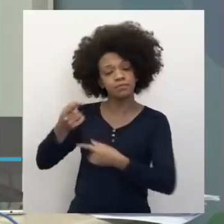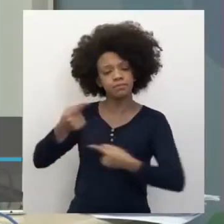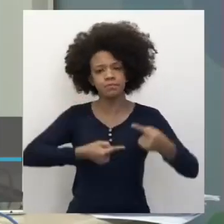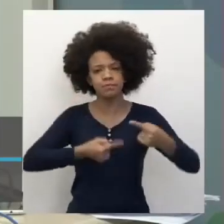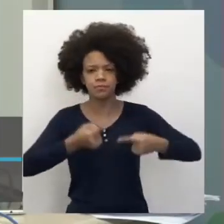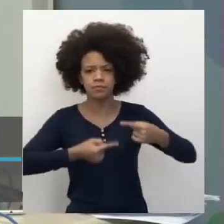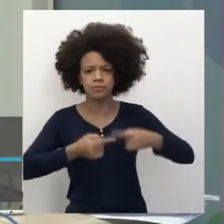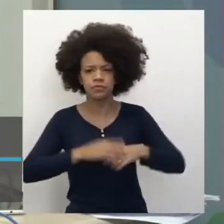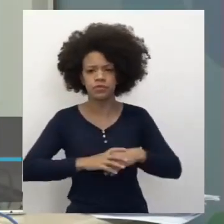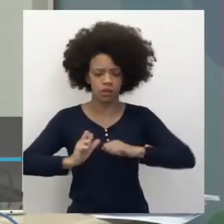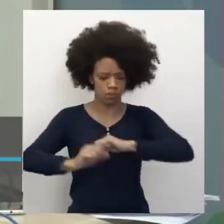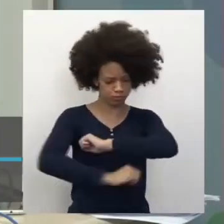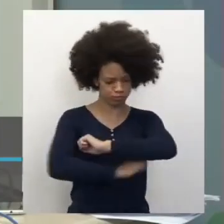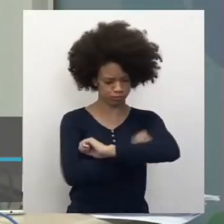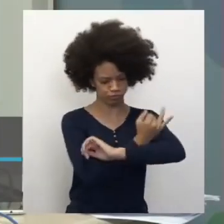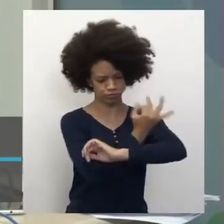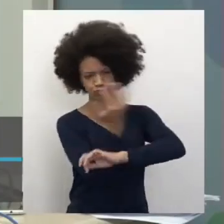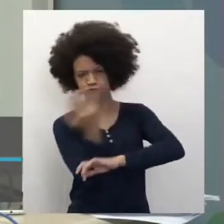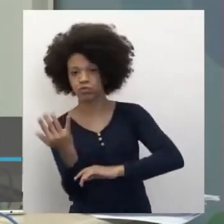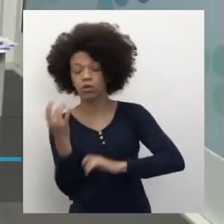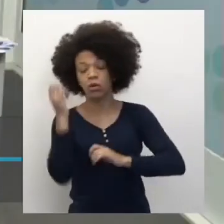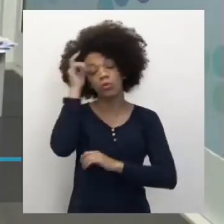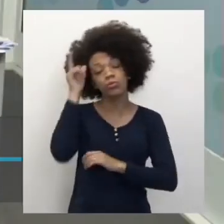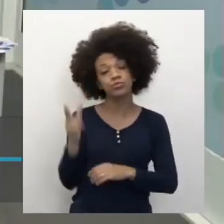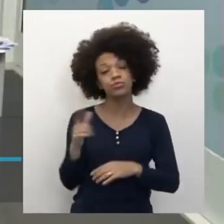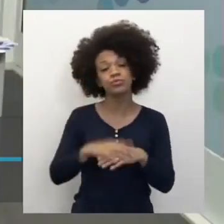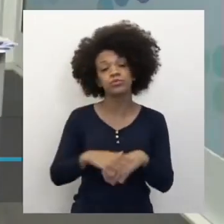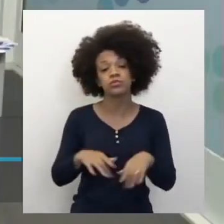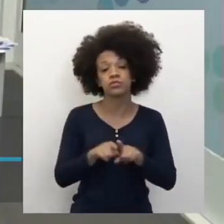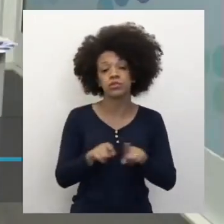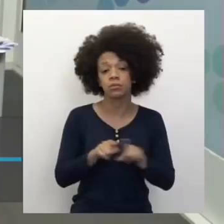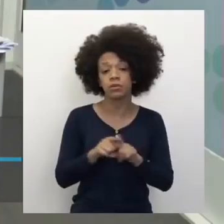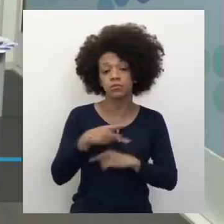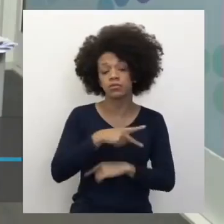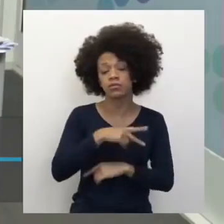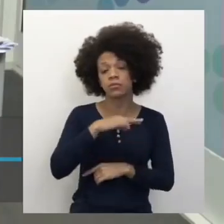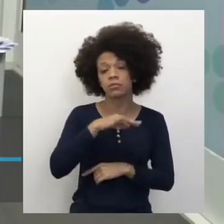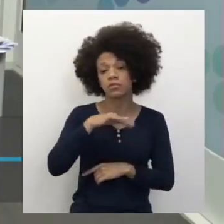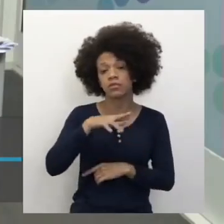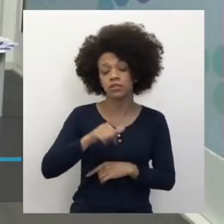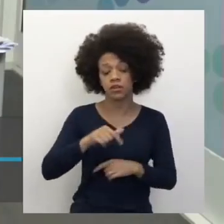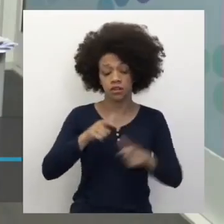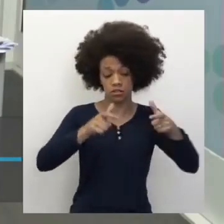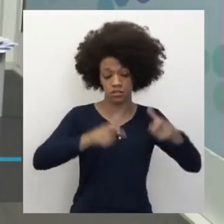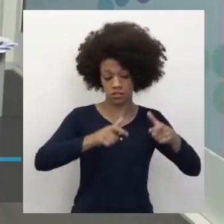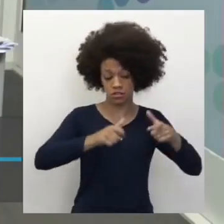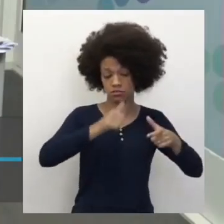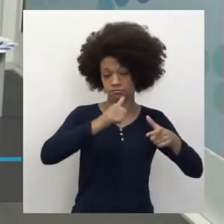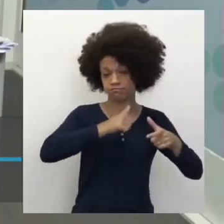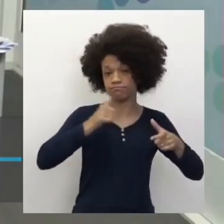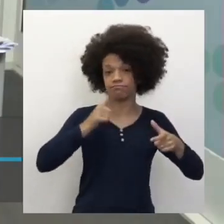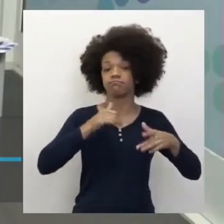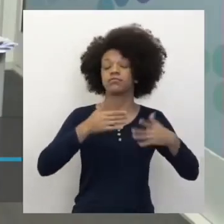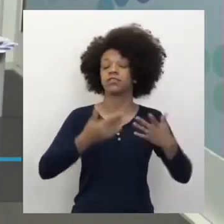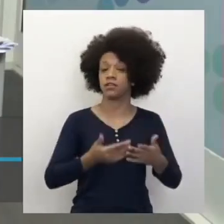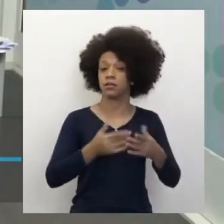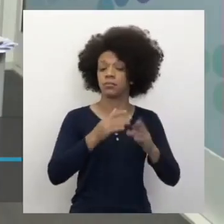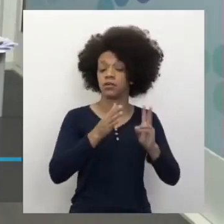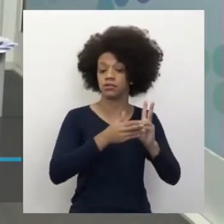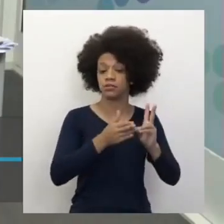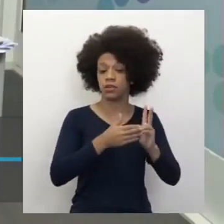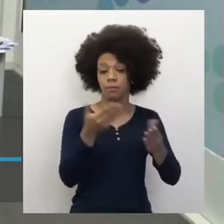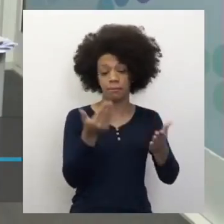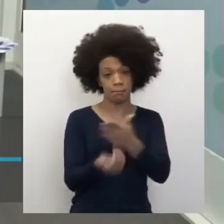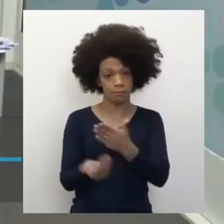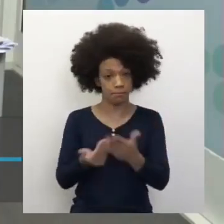também a biodiversidade, a cultura. Eu vi que a professora Marília aqui colocou até a questão das áreas sagradas, né, para as populações indígenas. Exatamente, perderam até suas